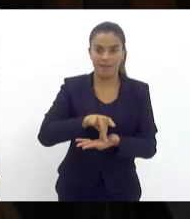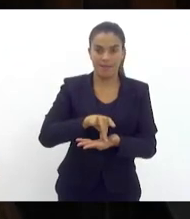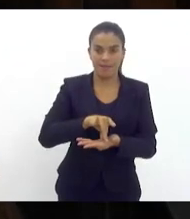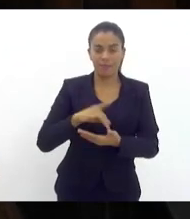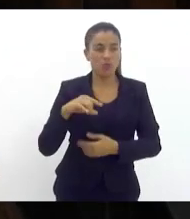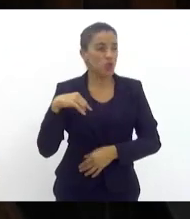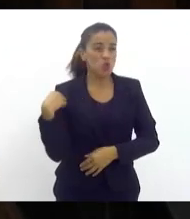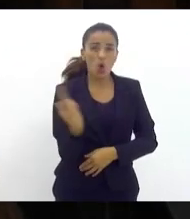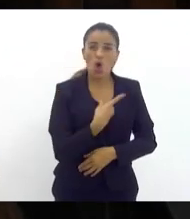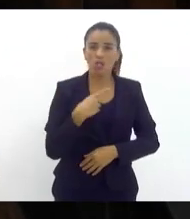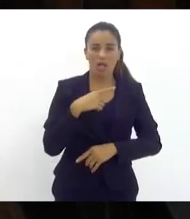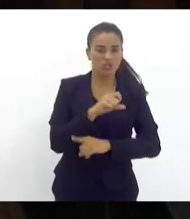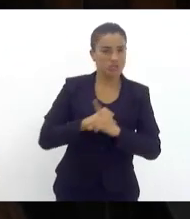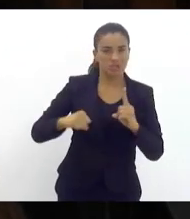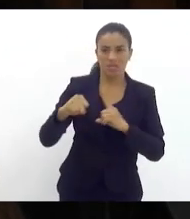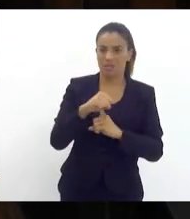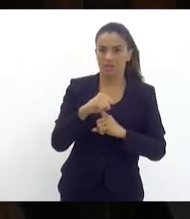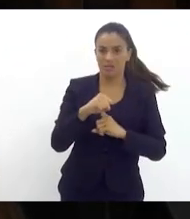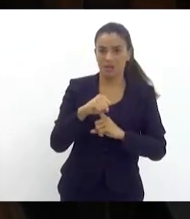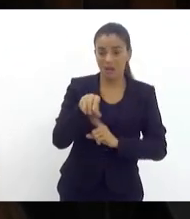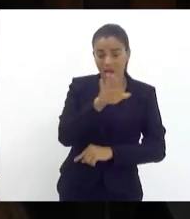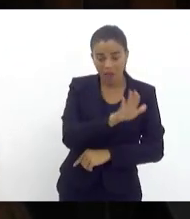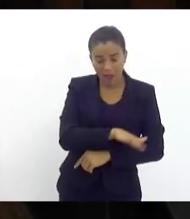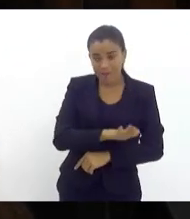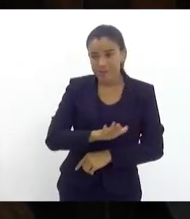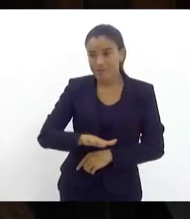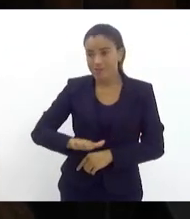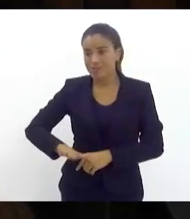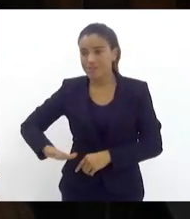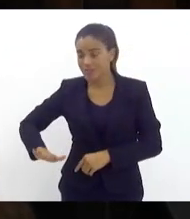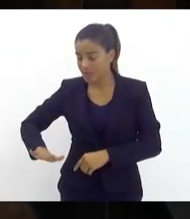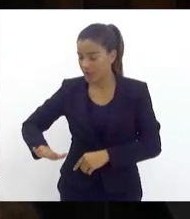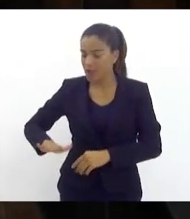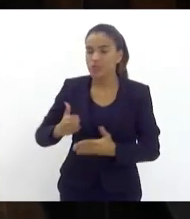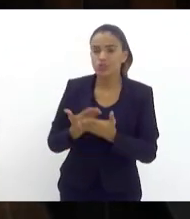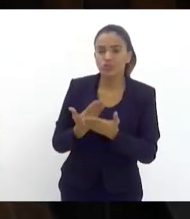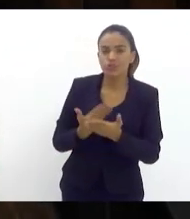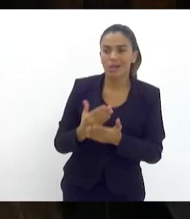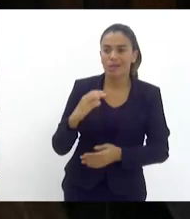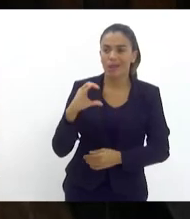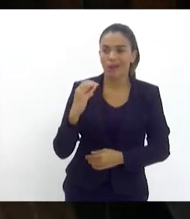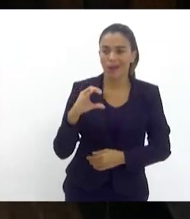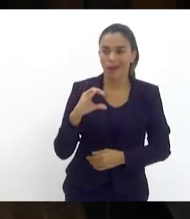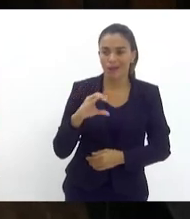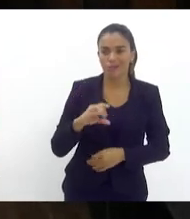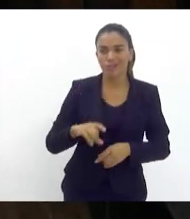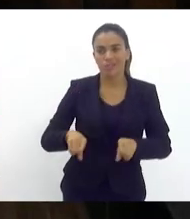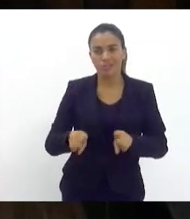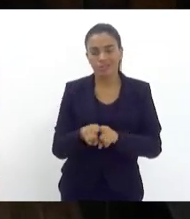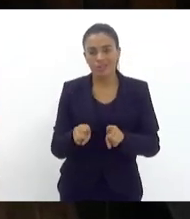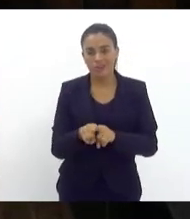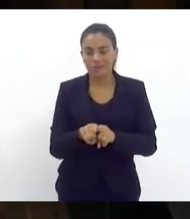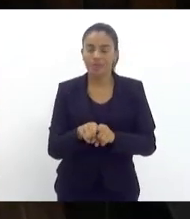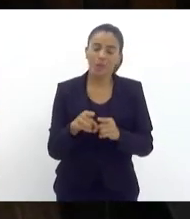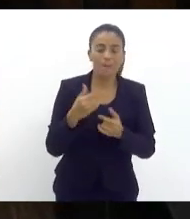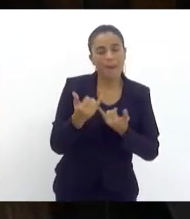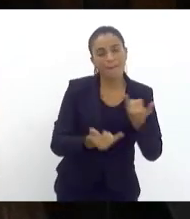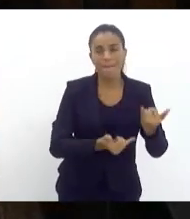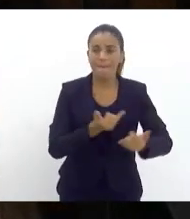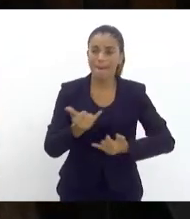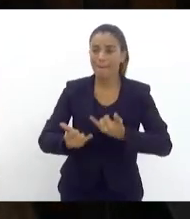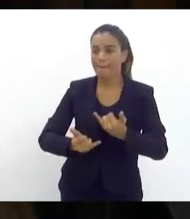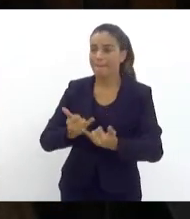sociedade As crianças estão nas creches Estão às vezes brincando